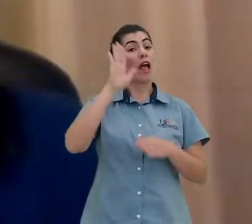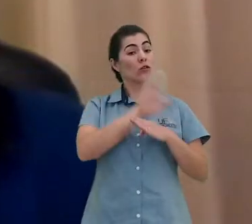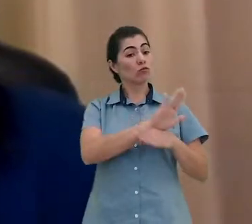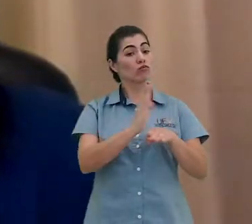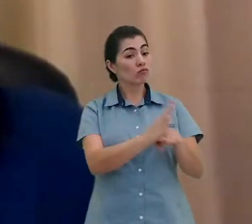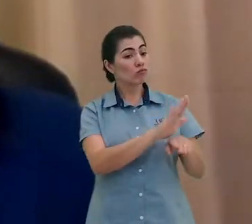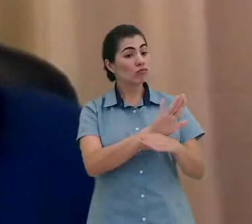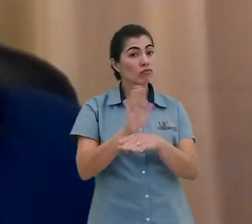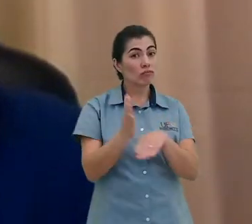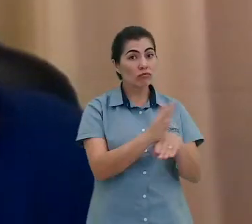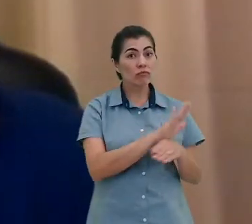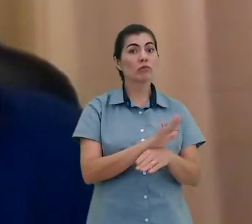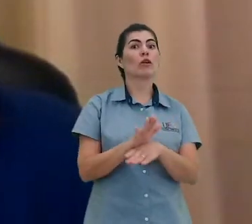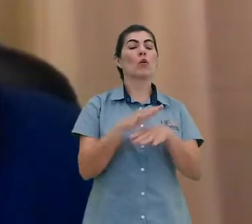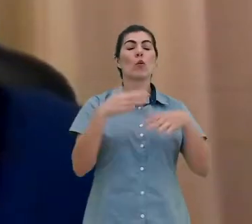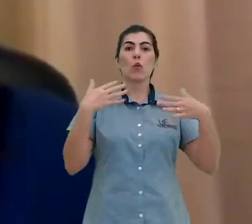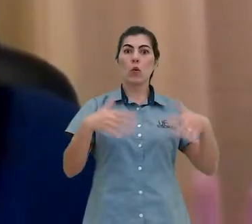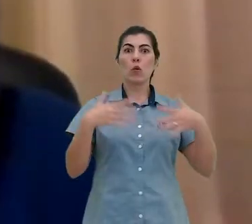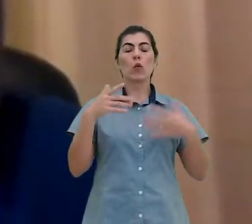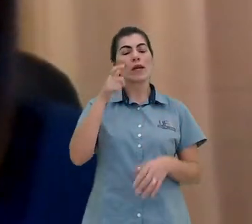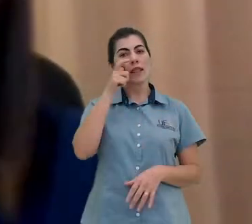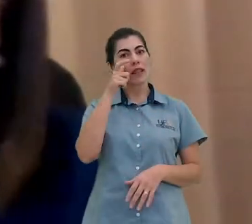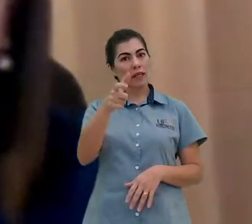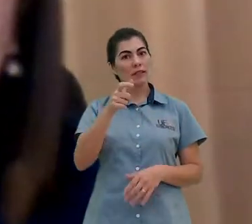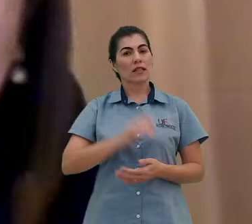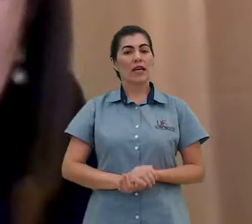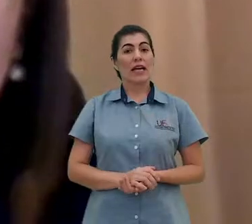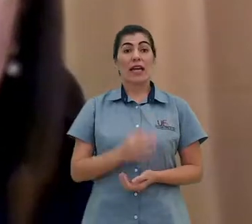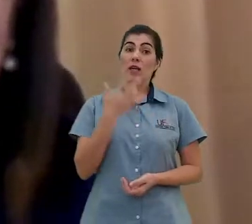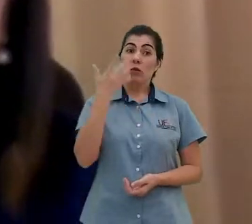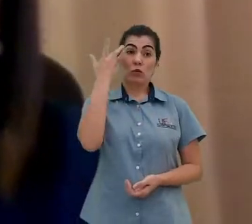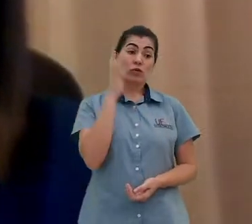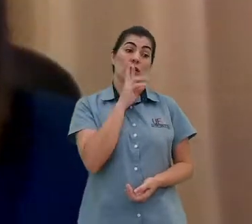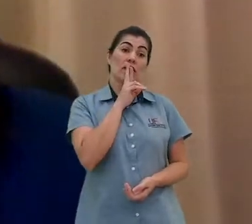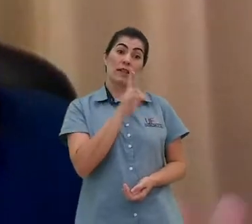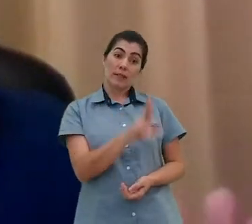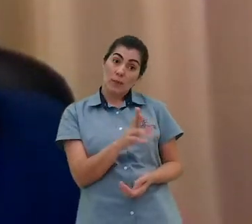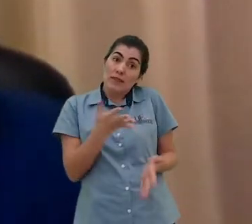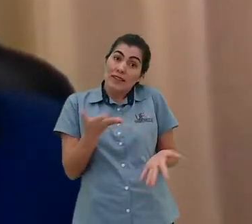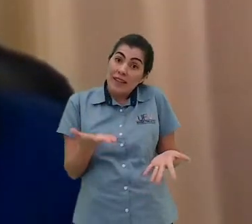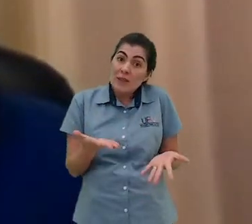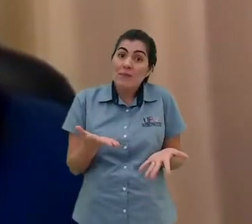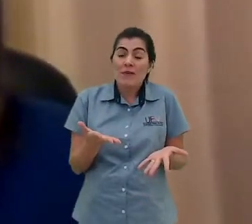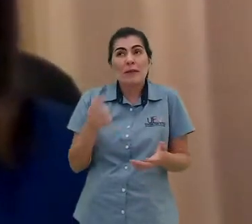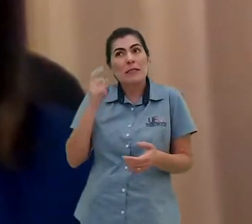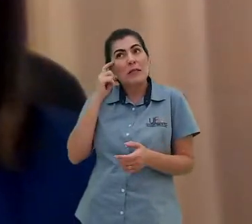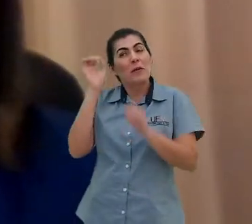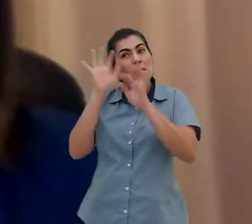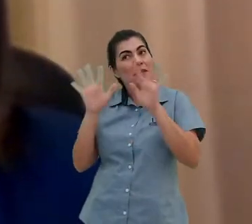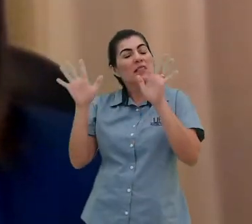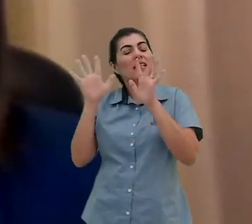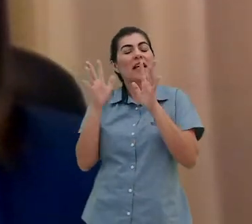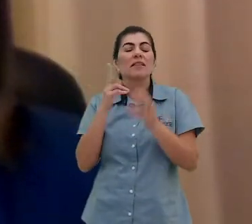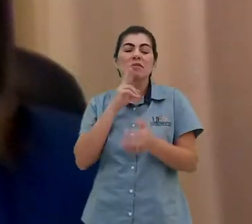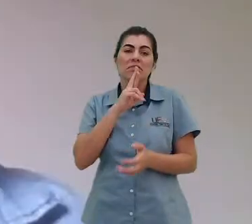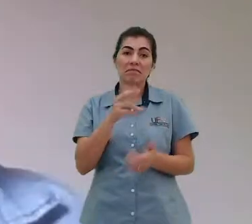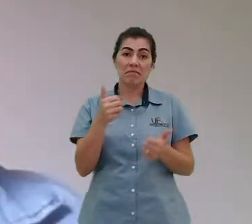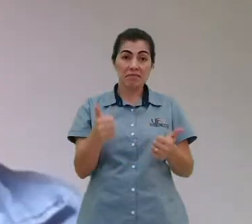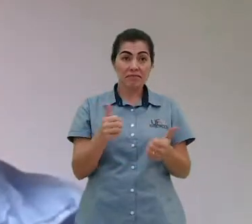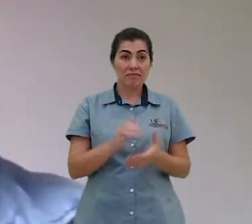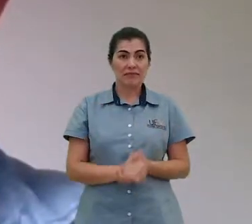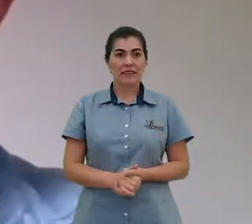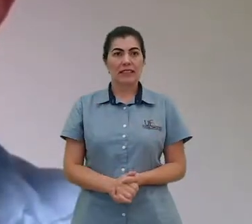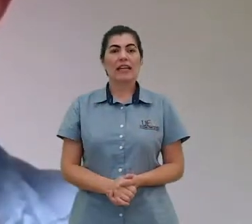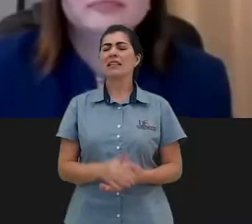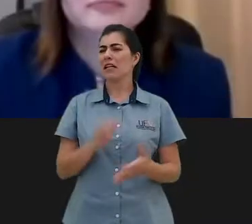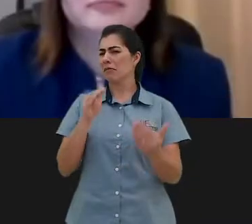vai ser algo interessantíssimo. Eu não sei se eu consegui responder o que vocês estavam perguntando, mas imaginei que era alguma coisa assim. Excepcional, professor,